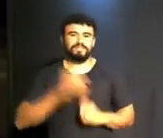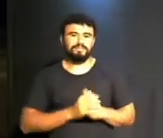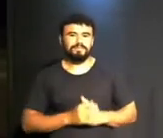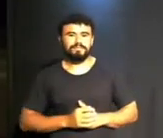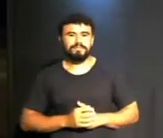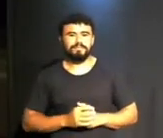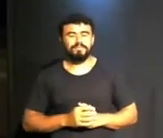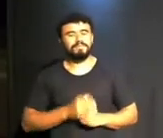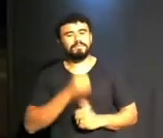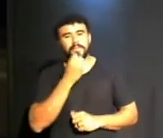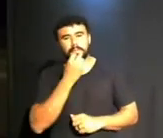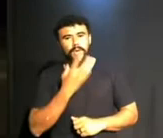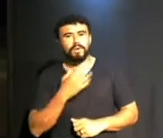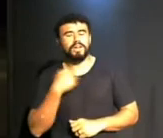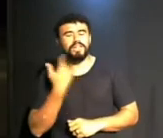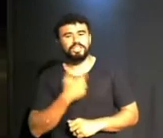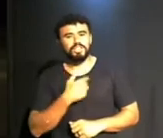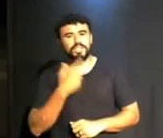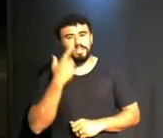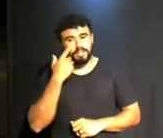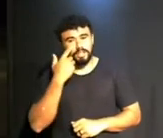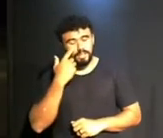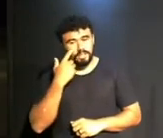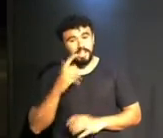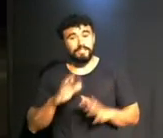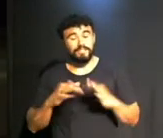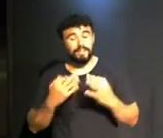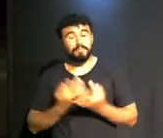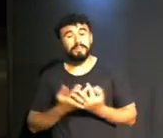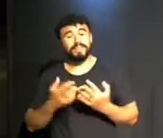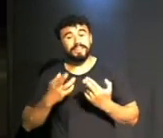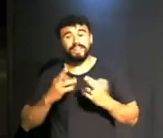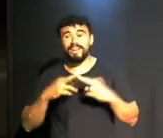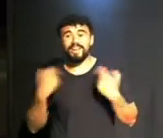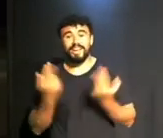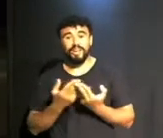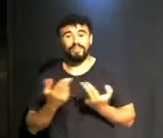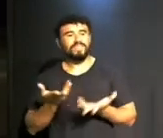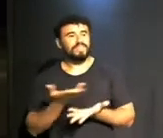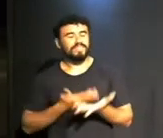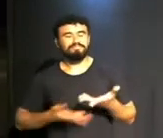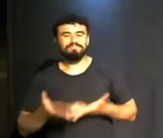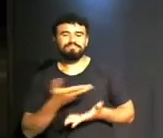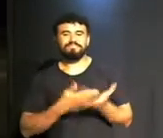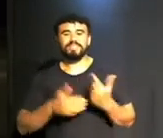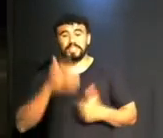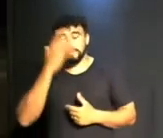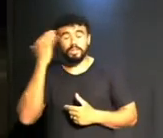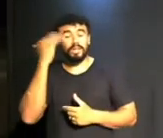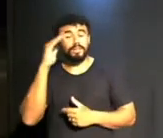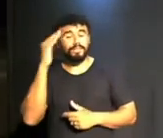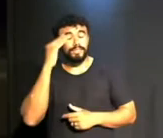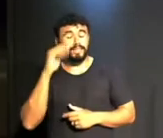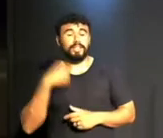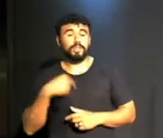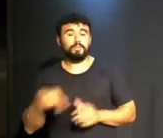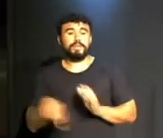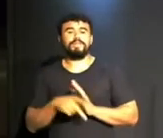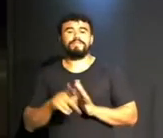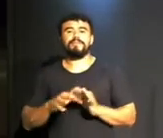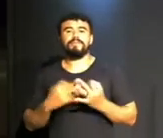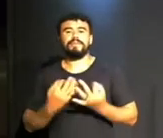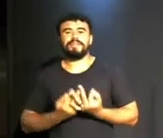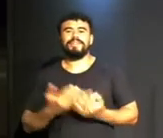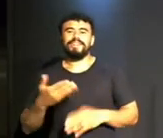gente como é bom nós vemos a família reunida as pessoas que estão dedicadas que entende o seu pertencimento